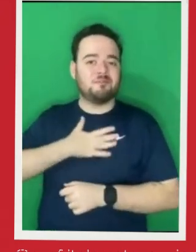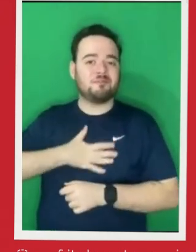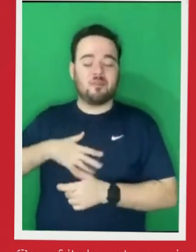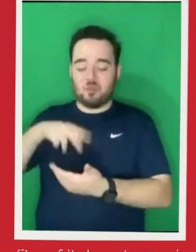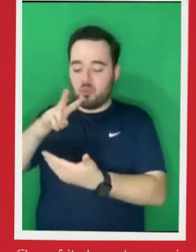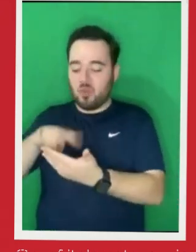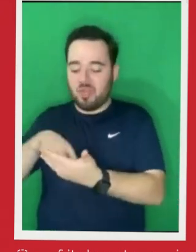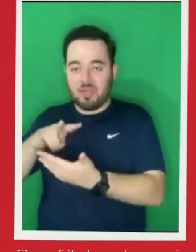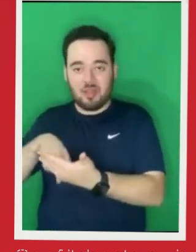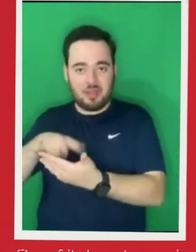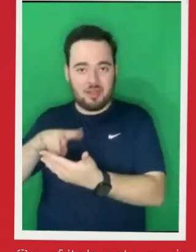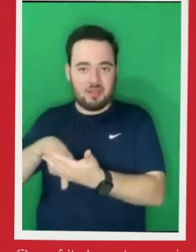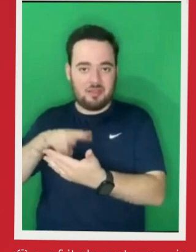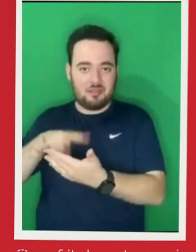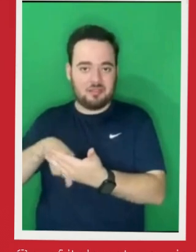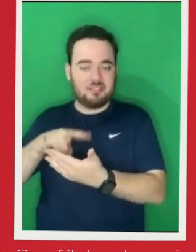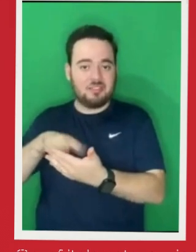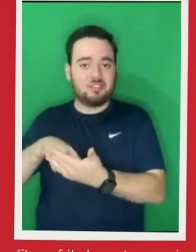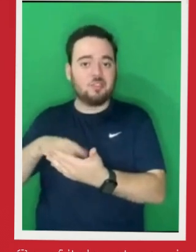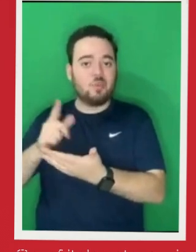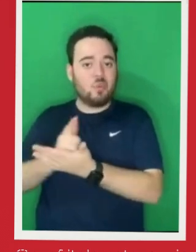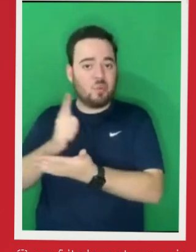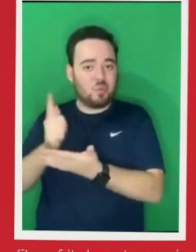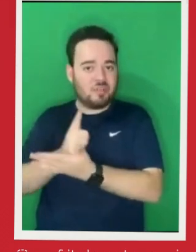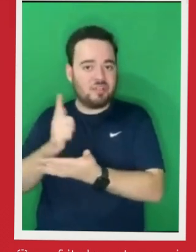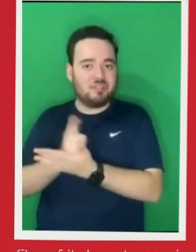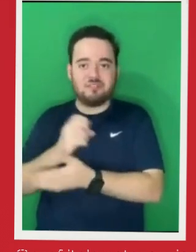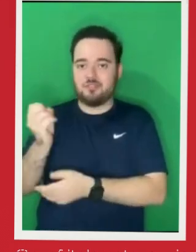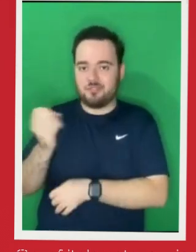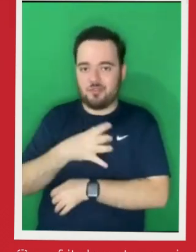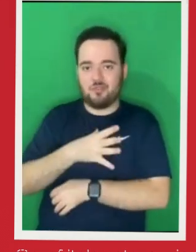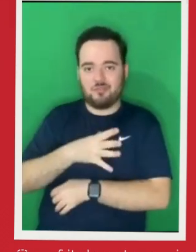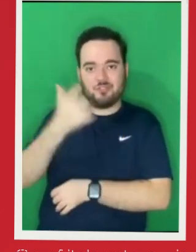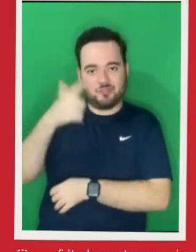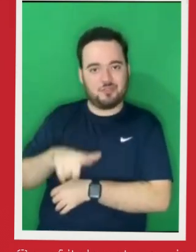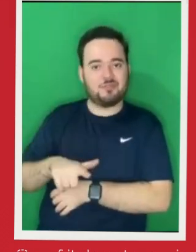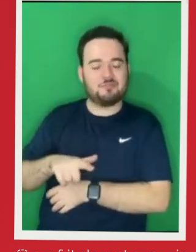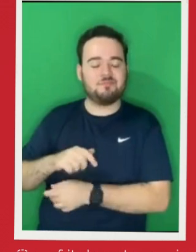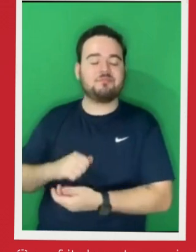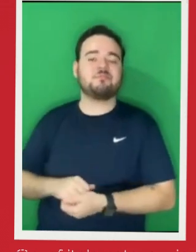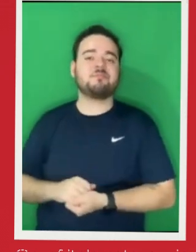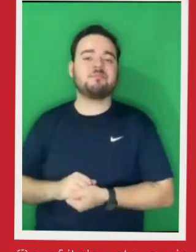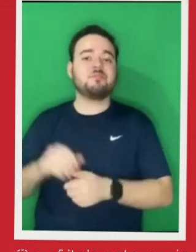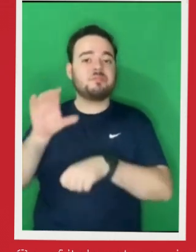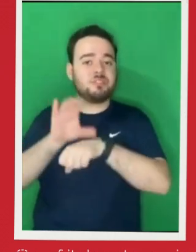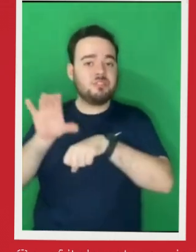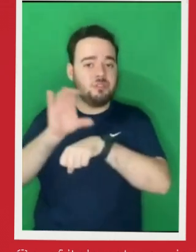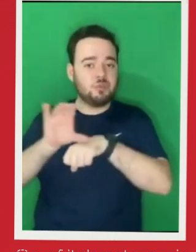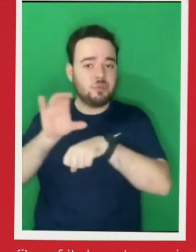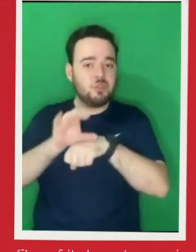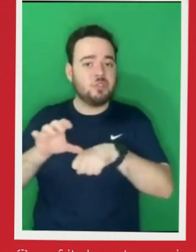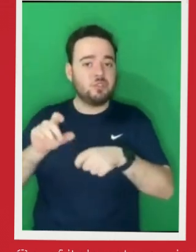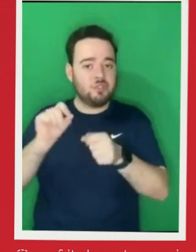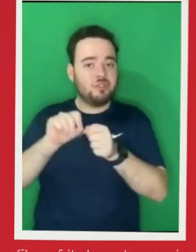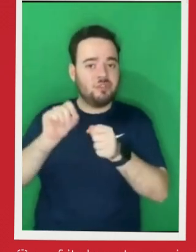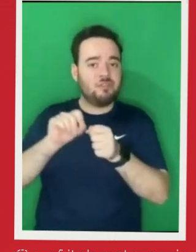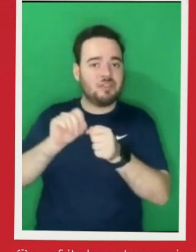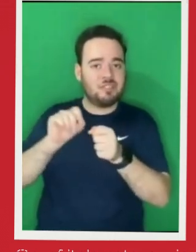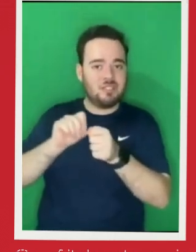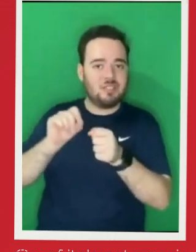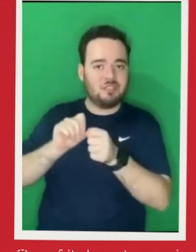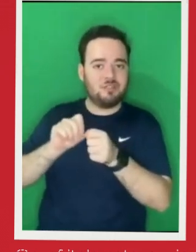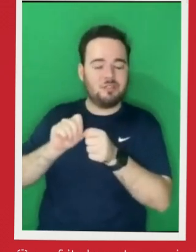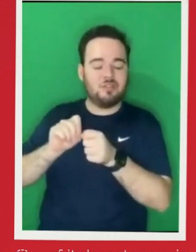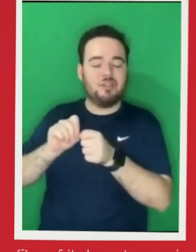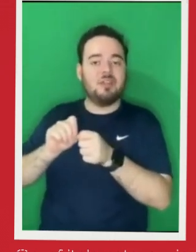tô relendo agora O Avesso da Pele. Vocês já leram? Nesse curso que eu contei, que eu tô fazendo de teoria narrativa,